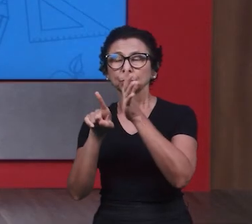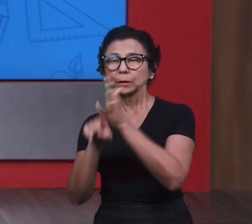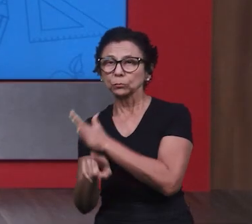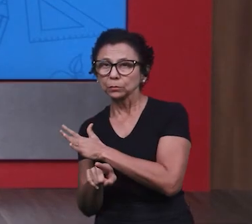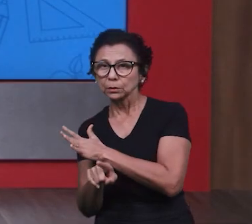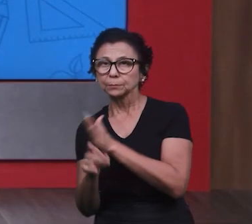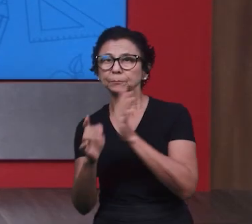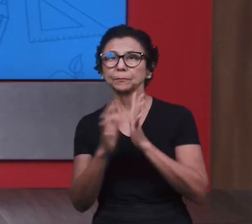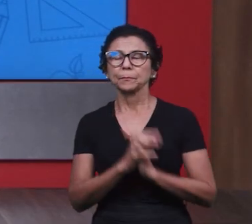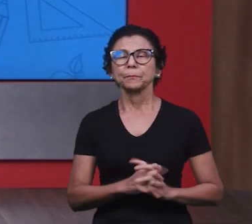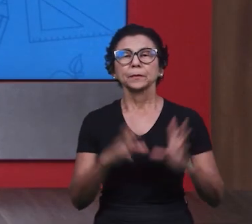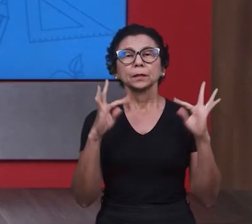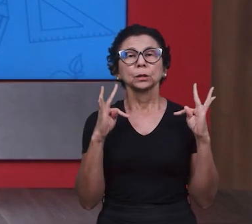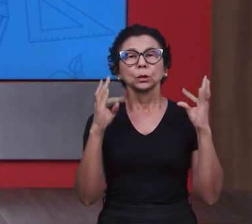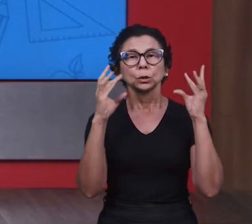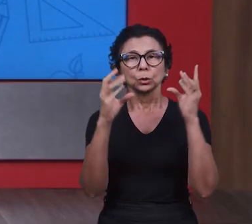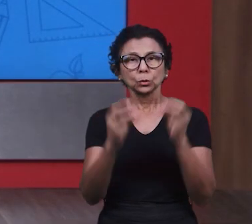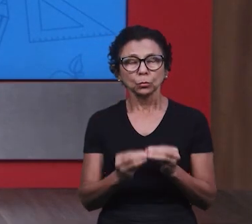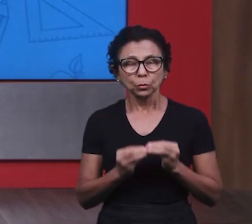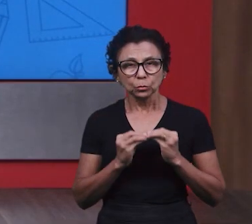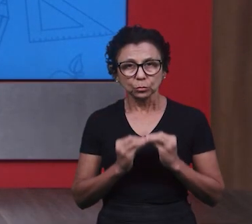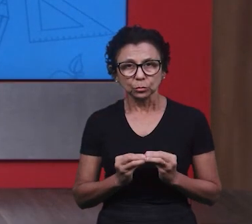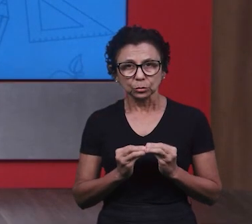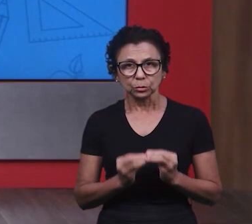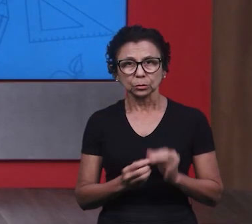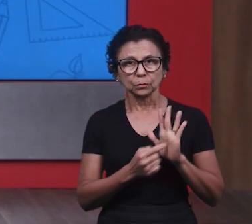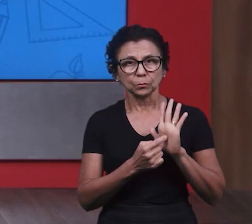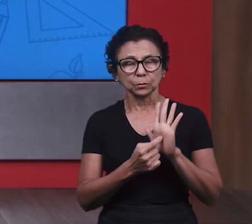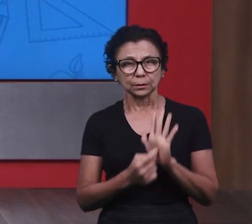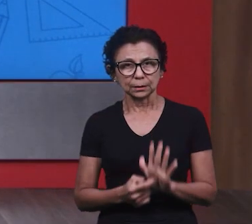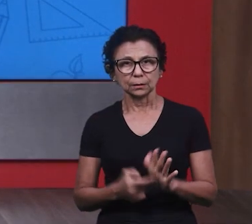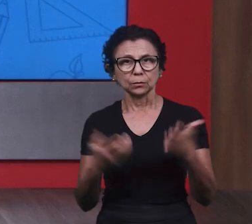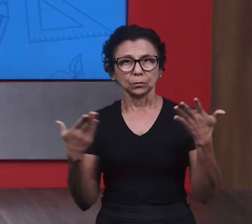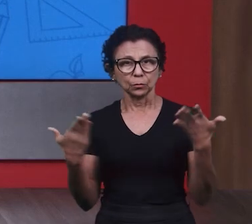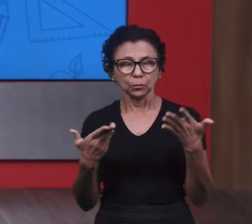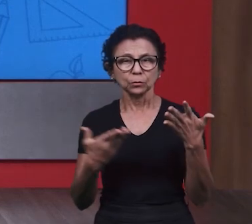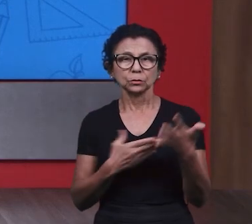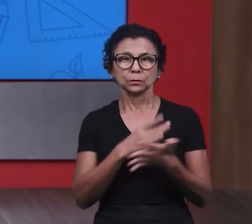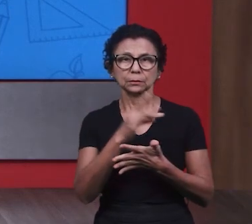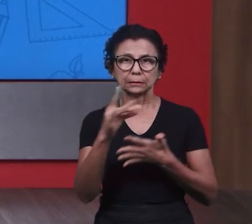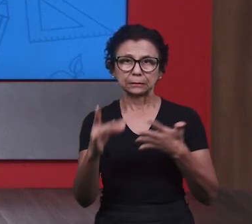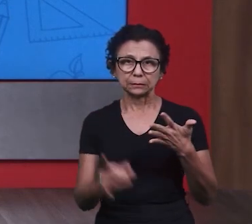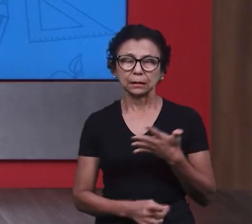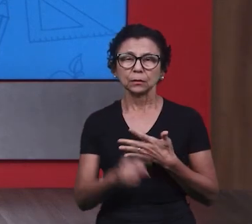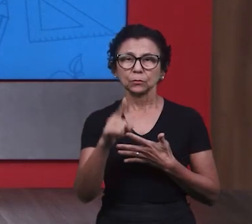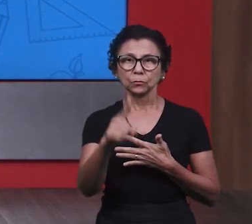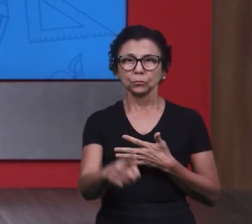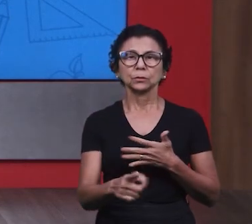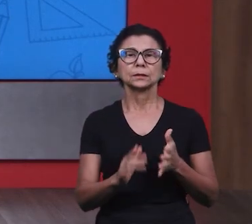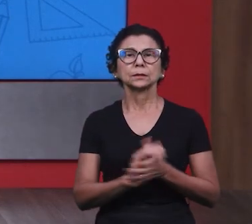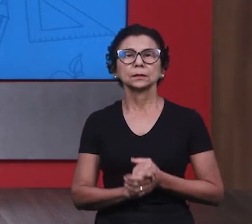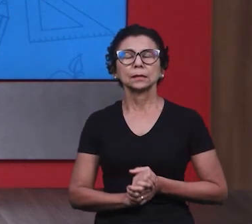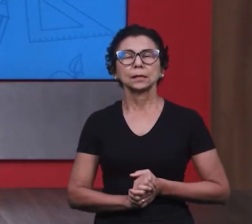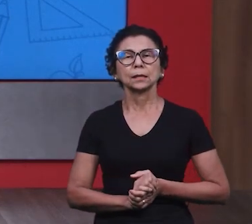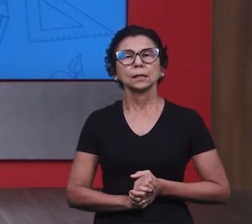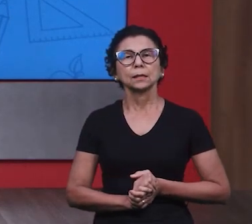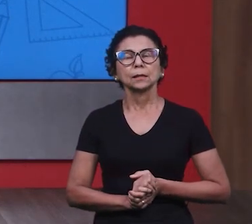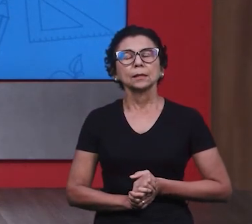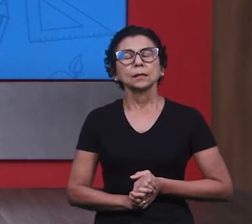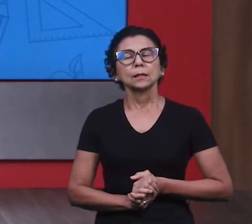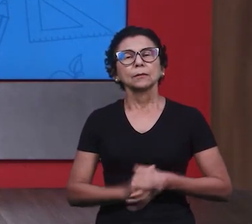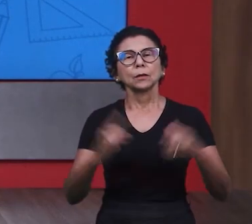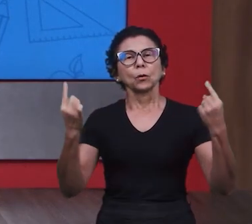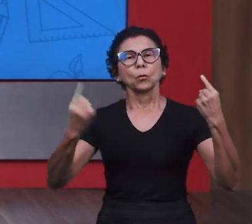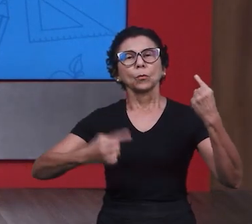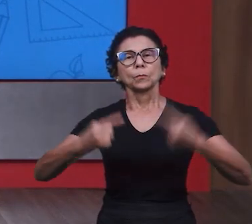todos esses itens que nós vamos mostrar para vocês hoje vai fazer de você um candidato mais